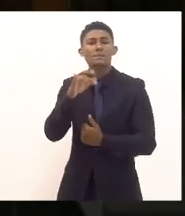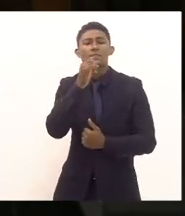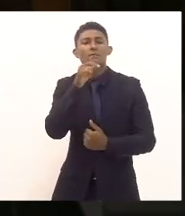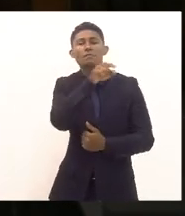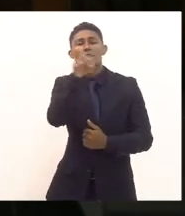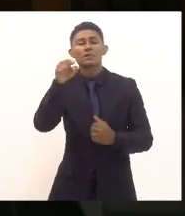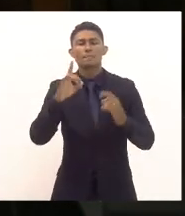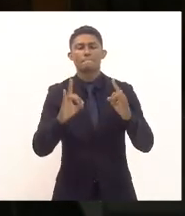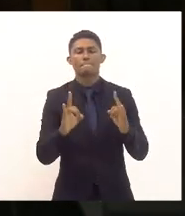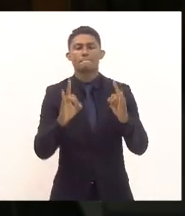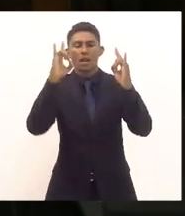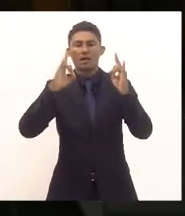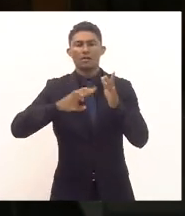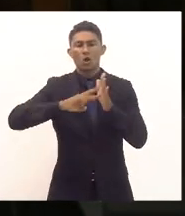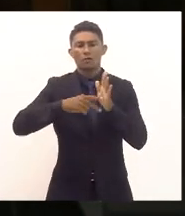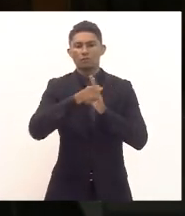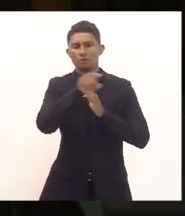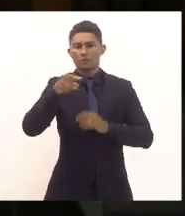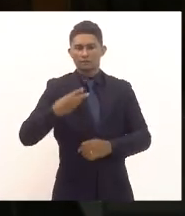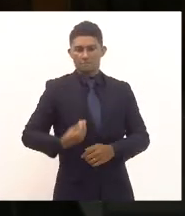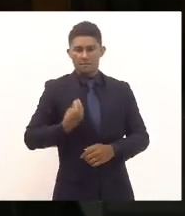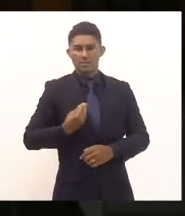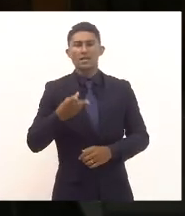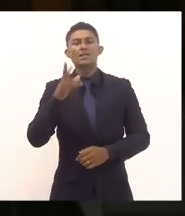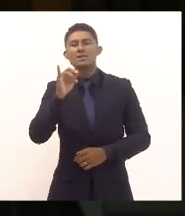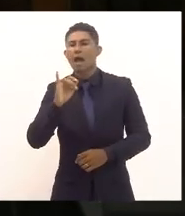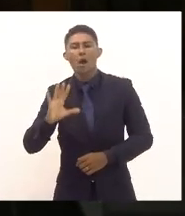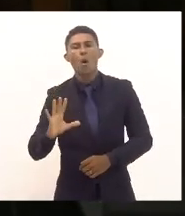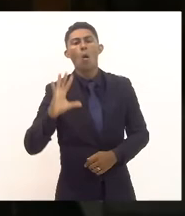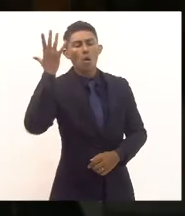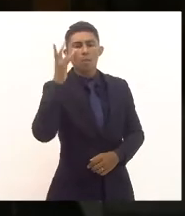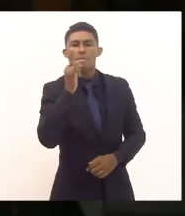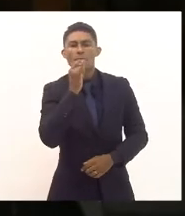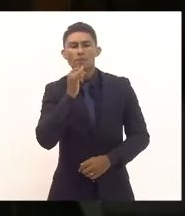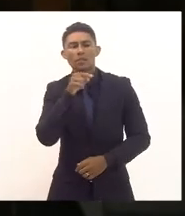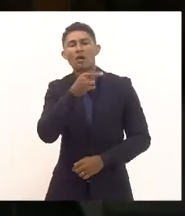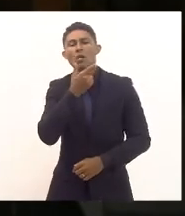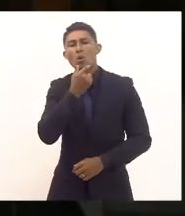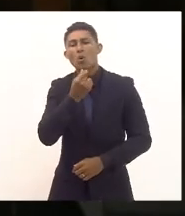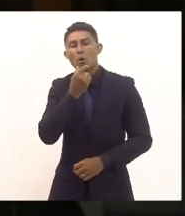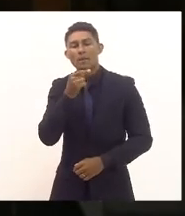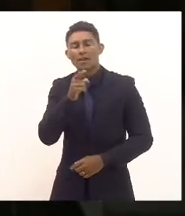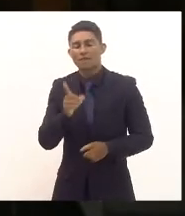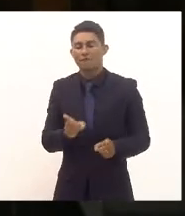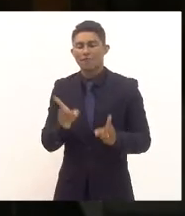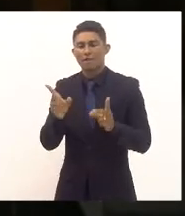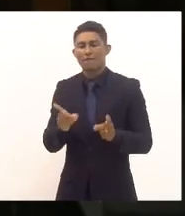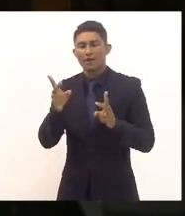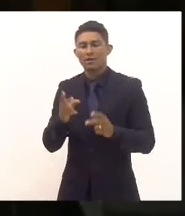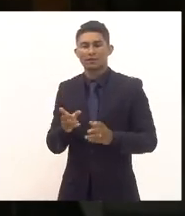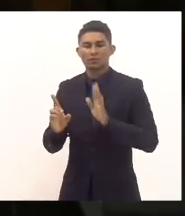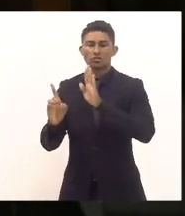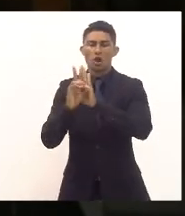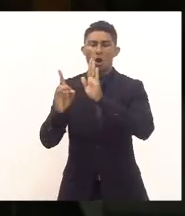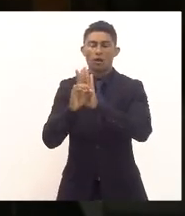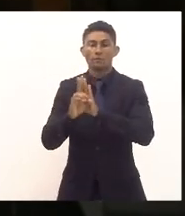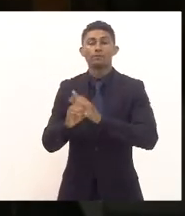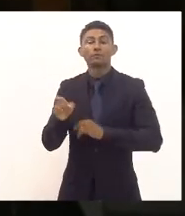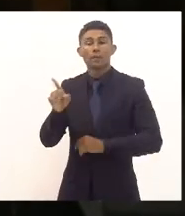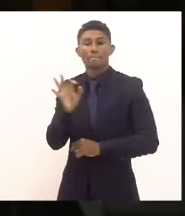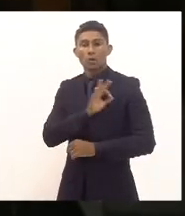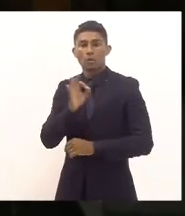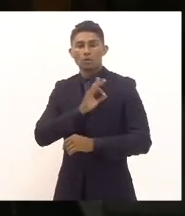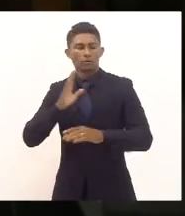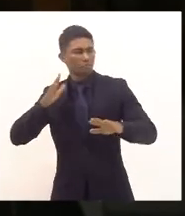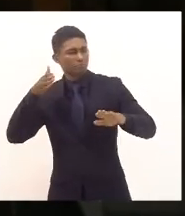prédio deles o bolso do prédio dele se tivesse um Playboy lá vendendo LSD EA polícia atrás dando